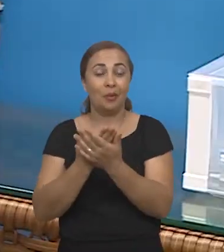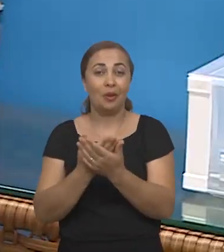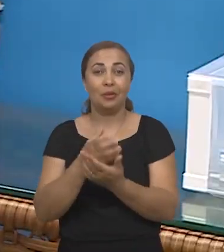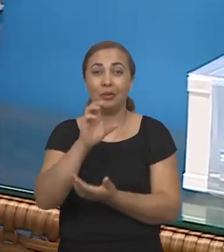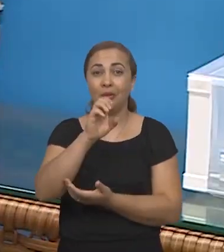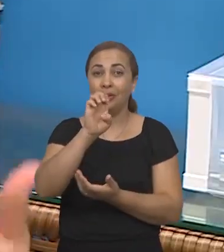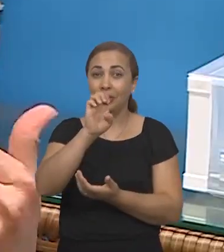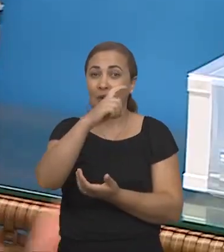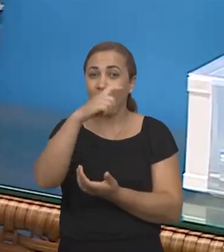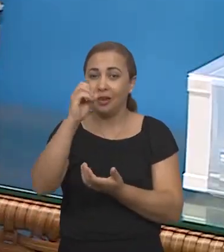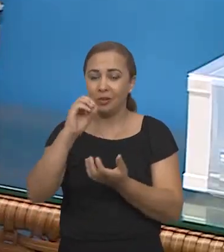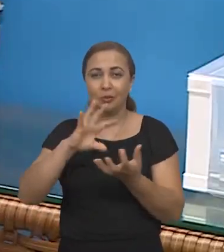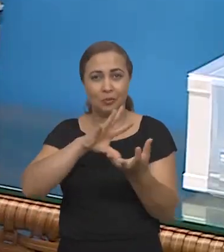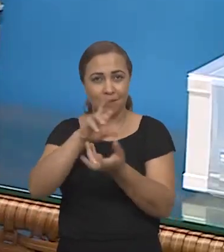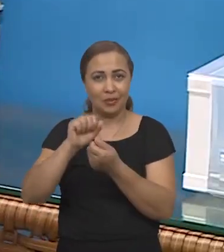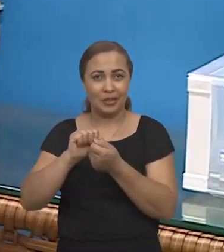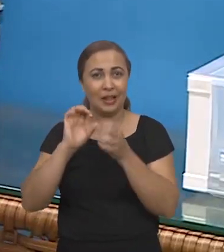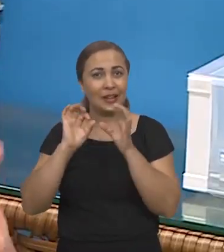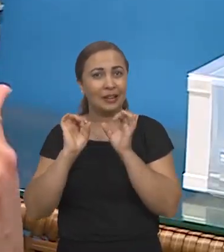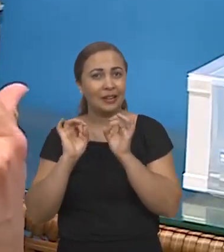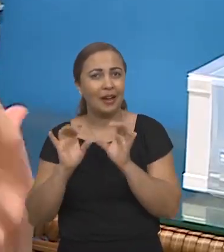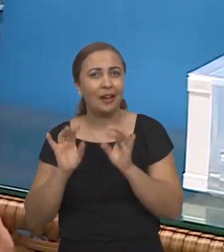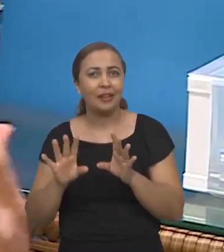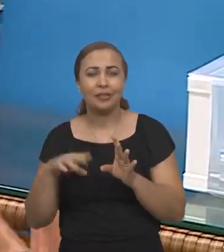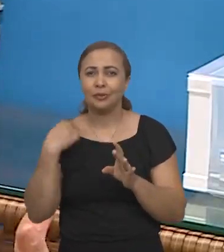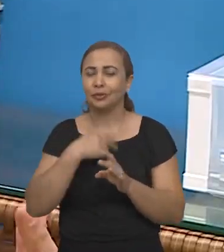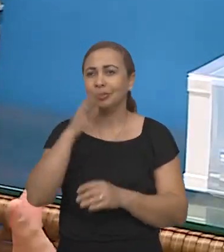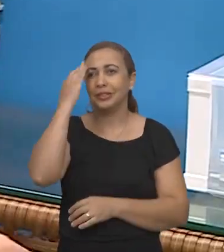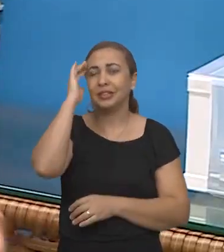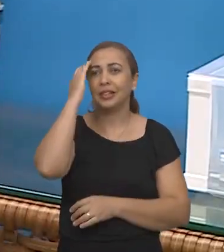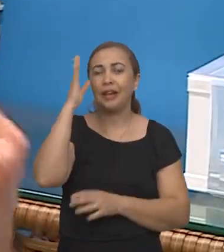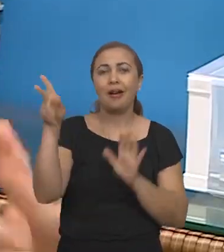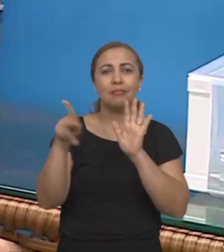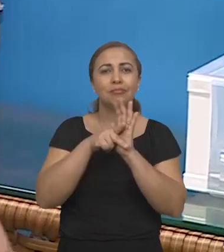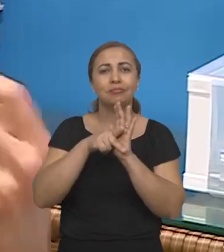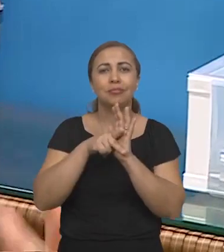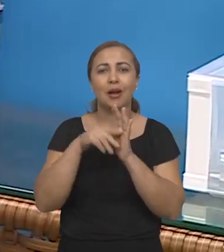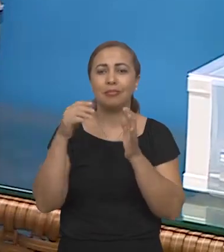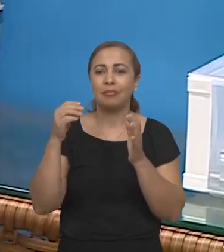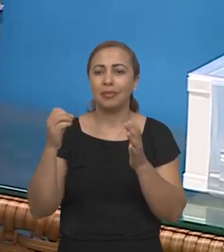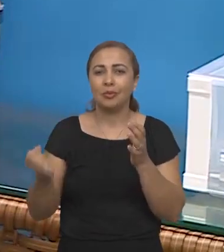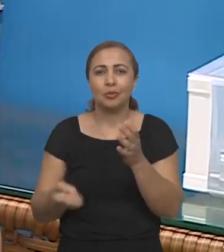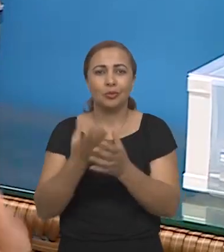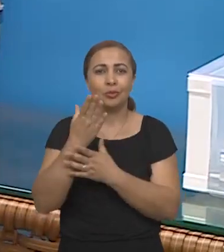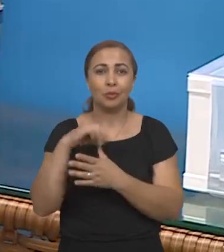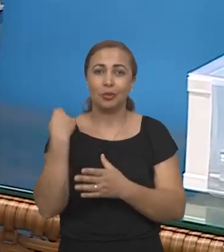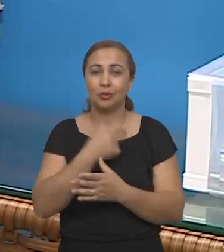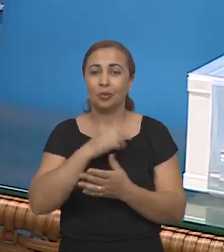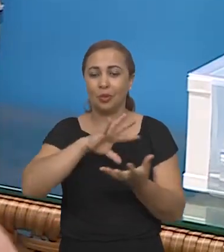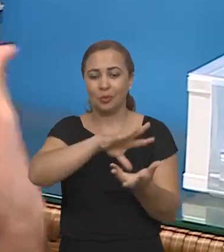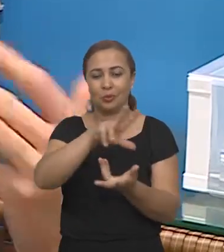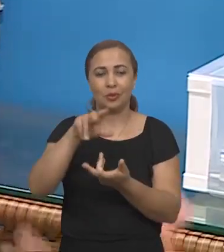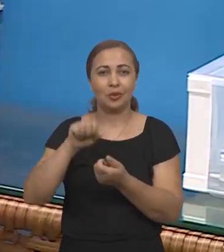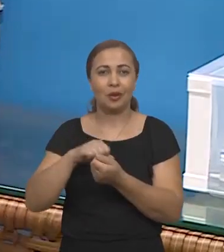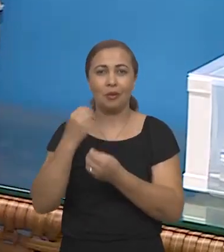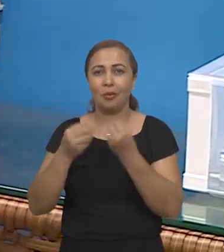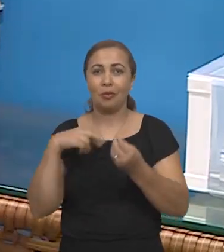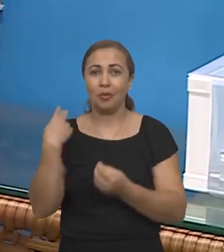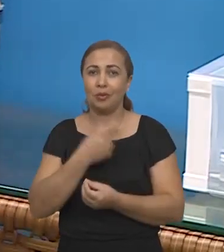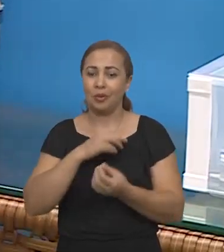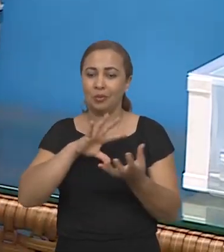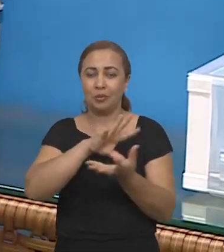estudo dos exoplanetas ele permite a gente entender melhor a própria formação do nosso planeta, como é que o nosso